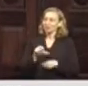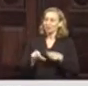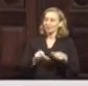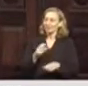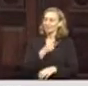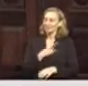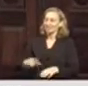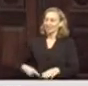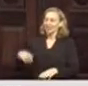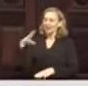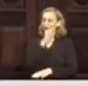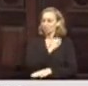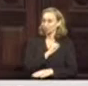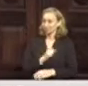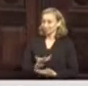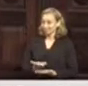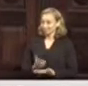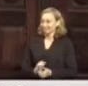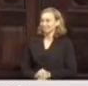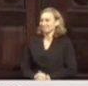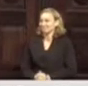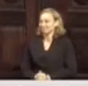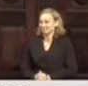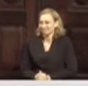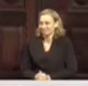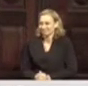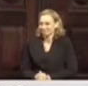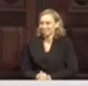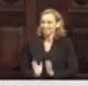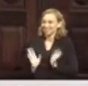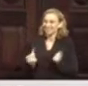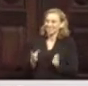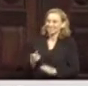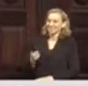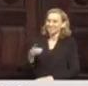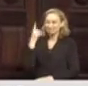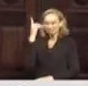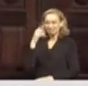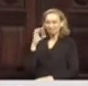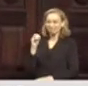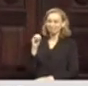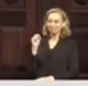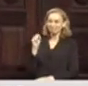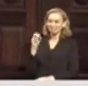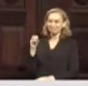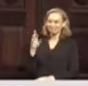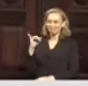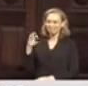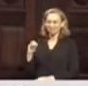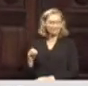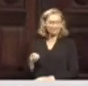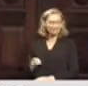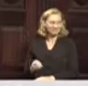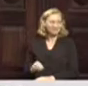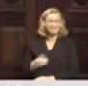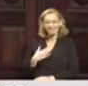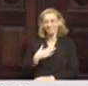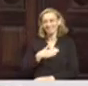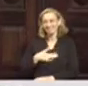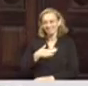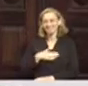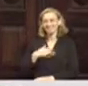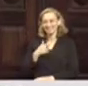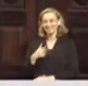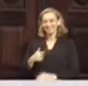voto. Agora o presidente é o deputado Osório, que está começando a tomar gosto